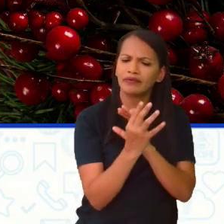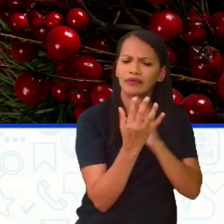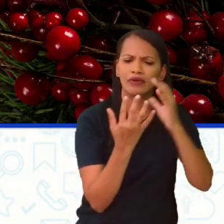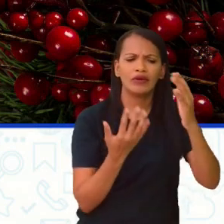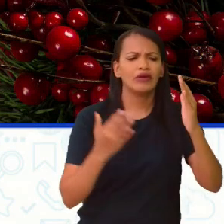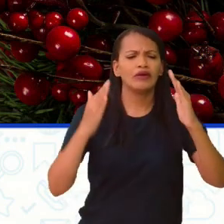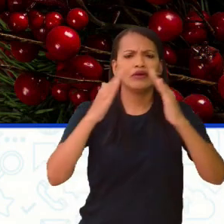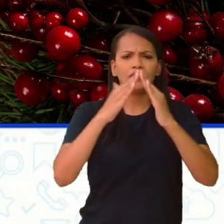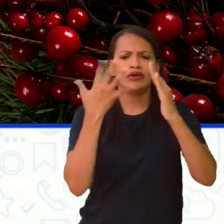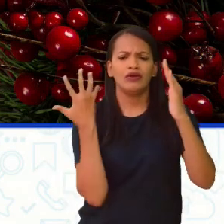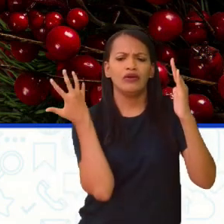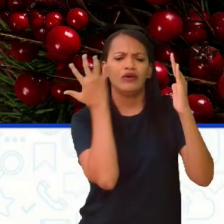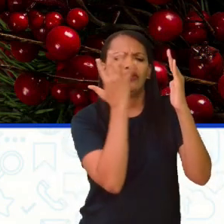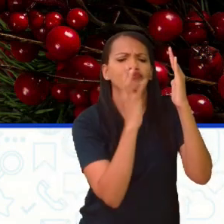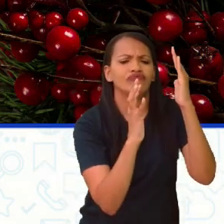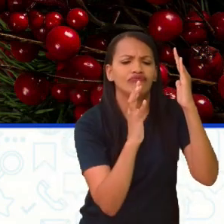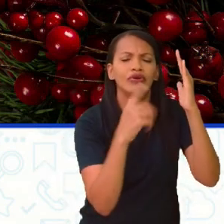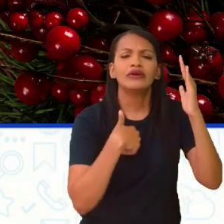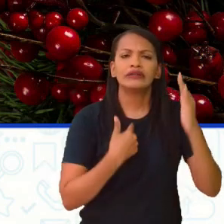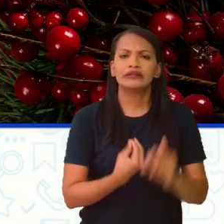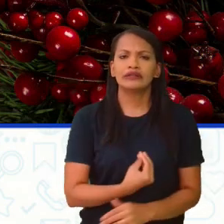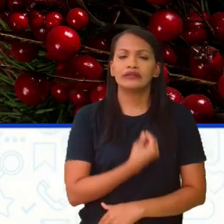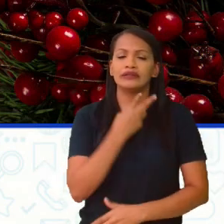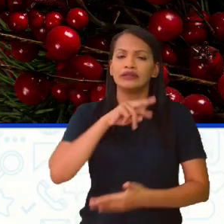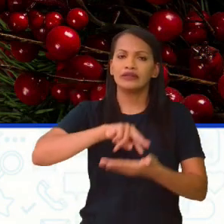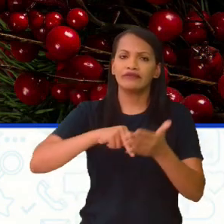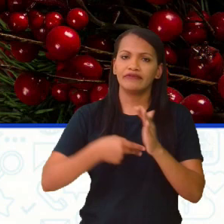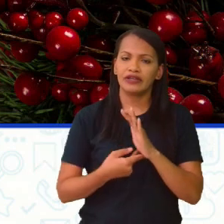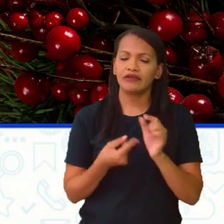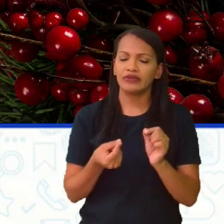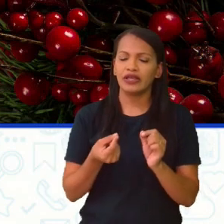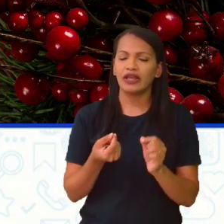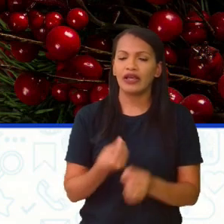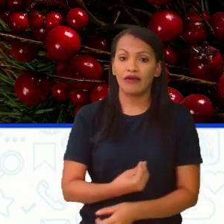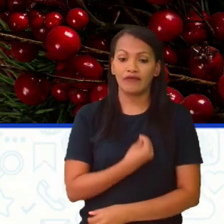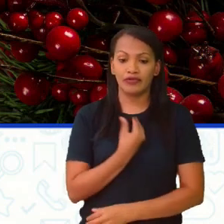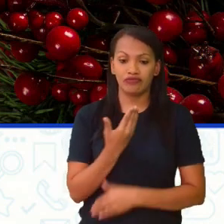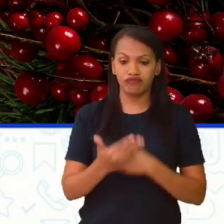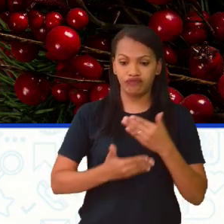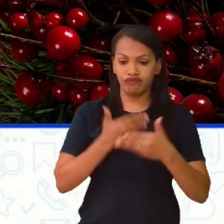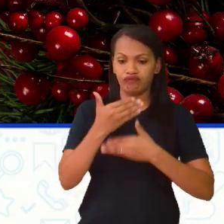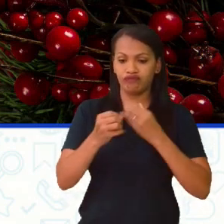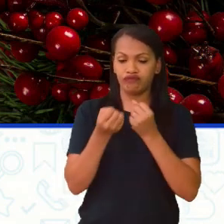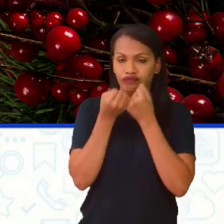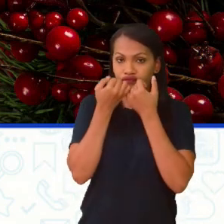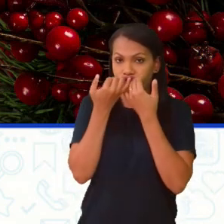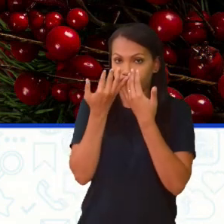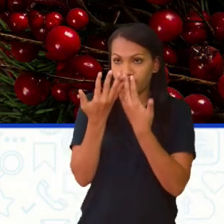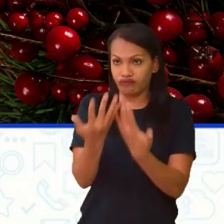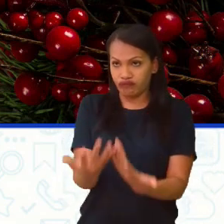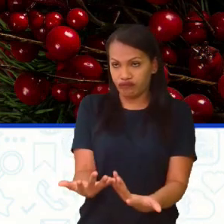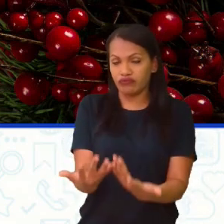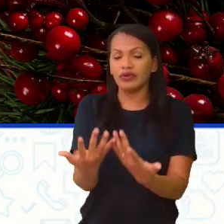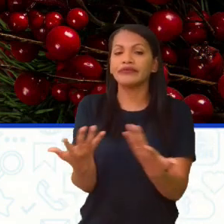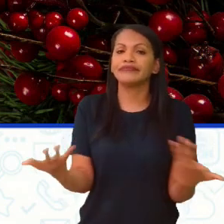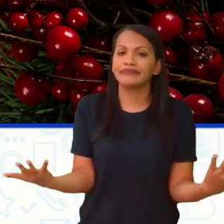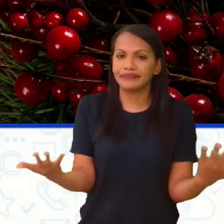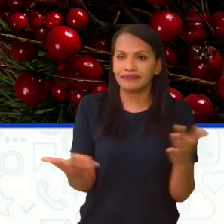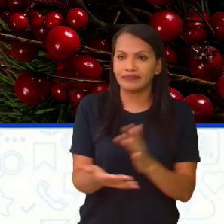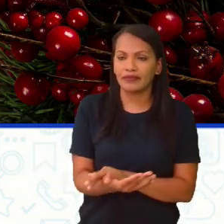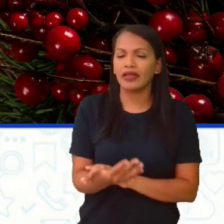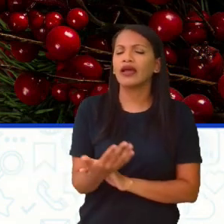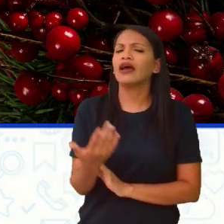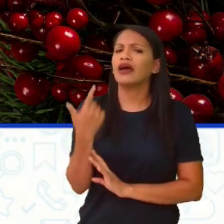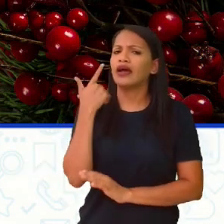prosperidade. Com o passar do tempo e à medida que a Europa era cristianizada, a árvore,